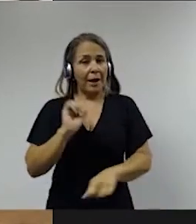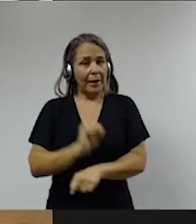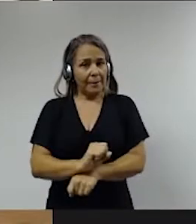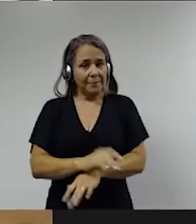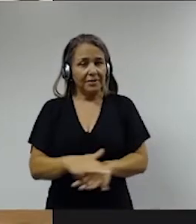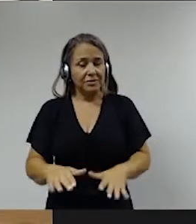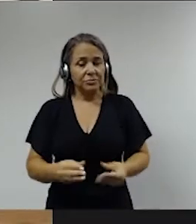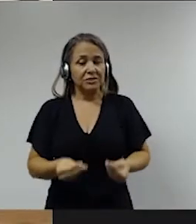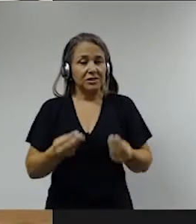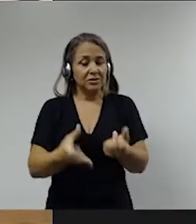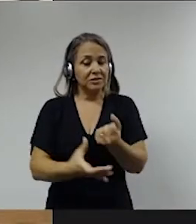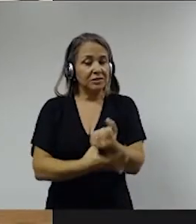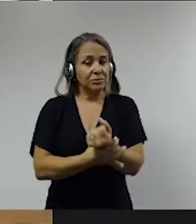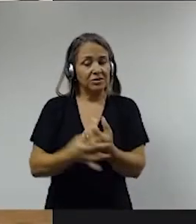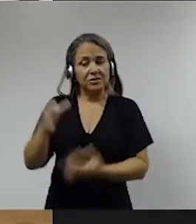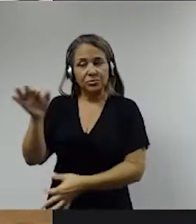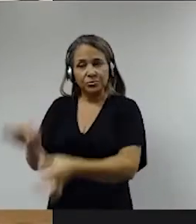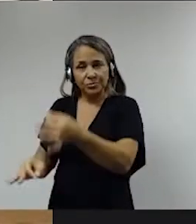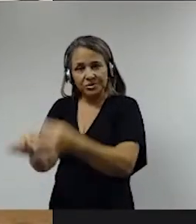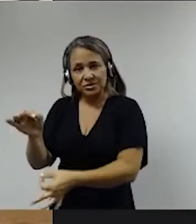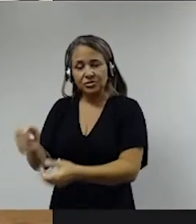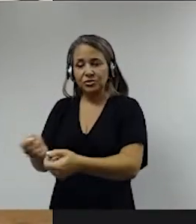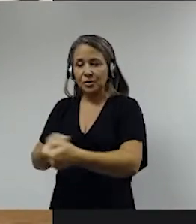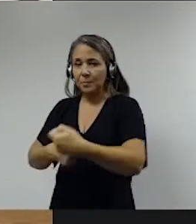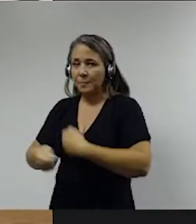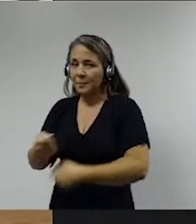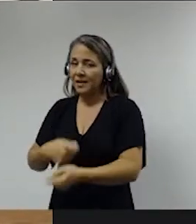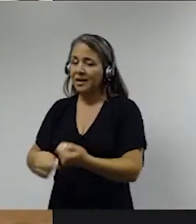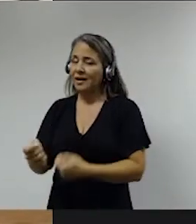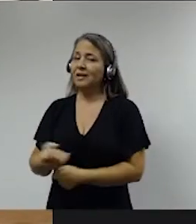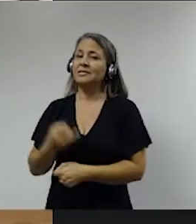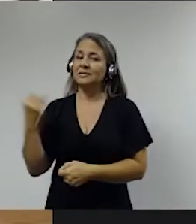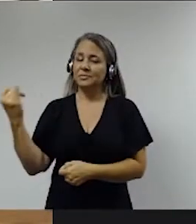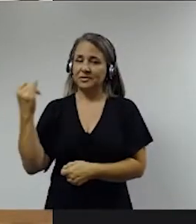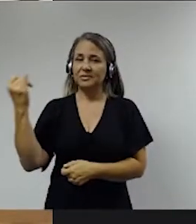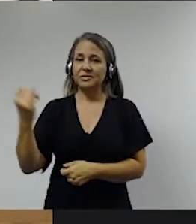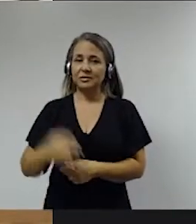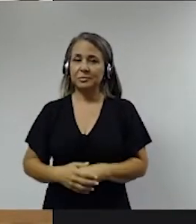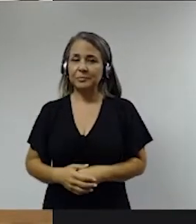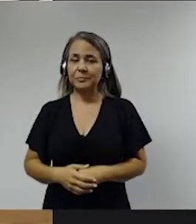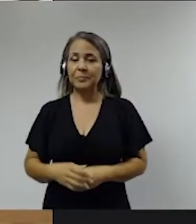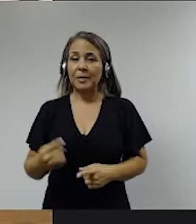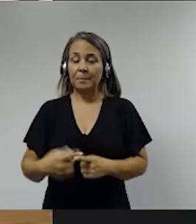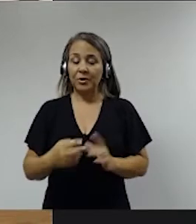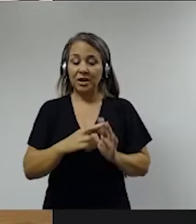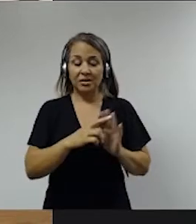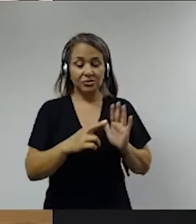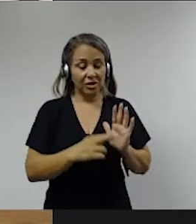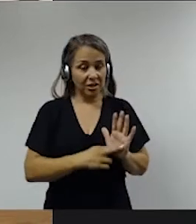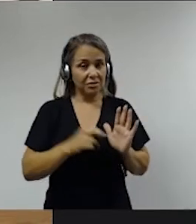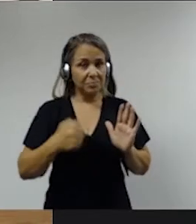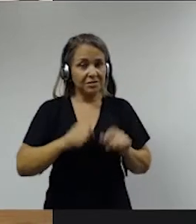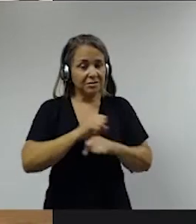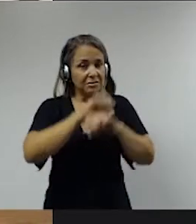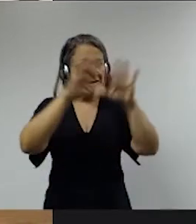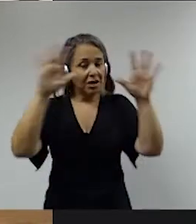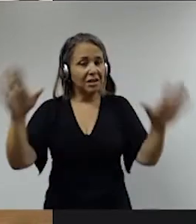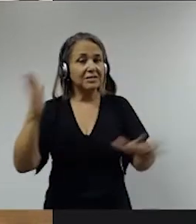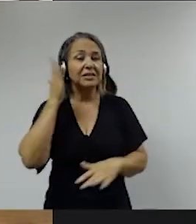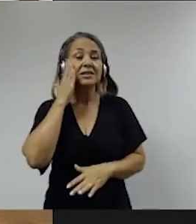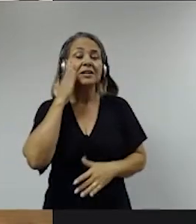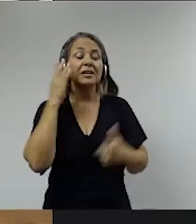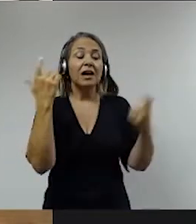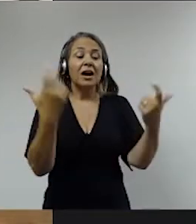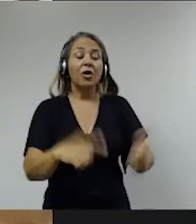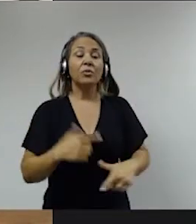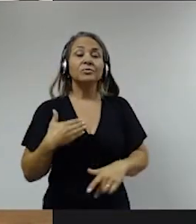dando segurança jurídica para o mercado, isso é importantíssimo, que as regras do jogo sejam claras e elas entendam onde elas estão